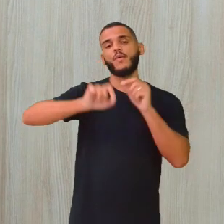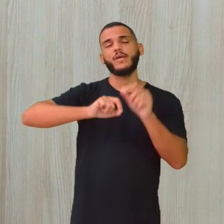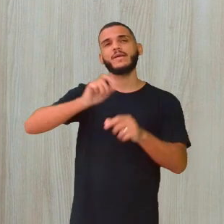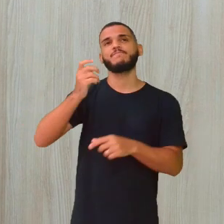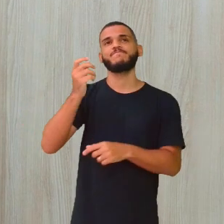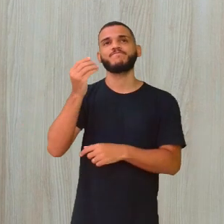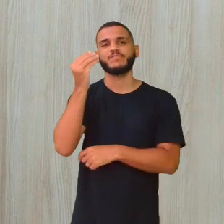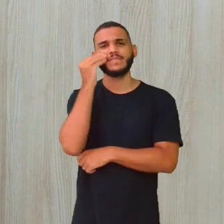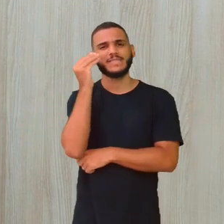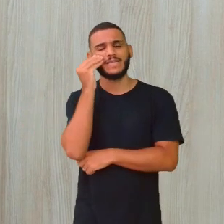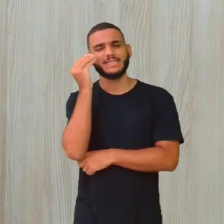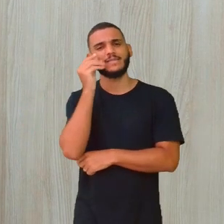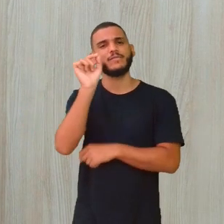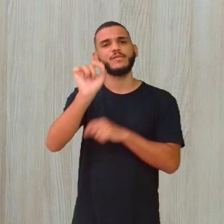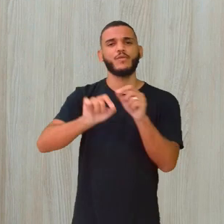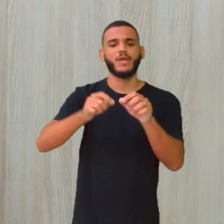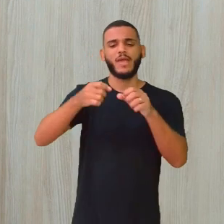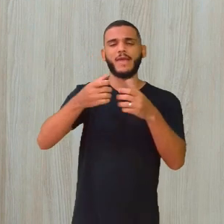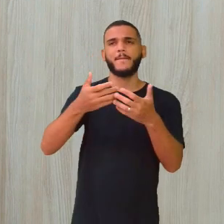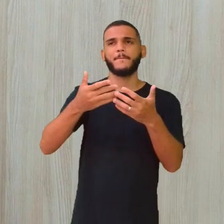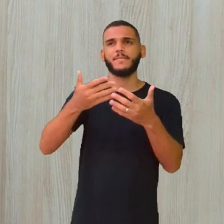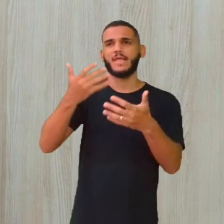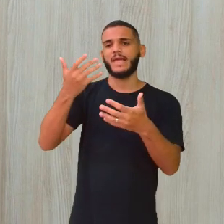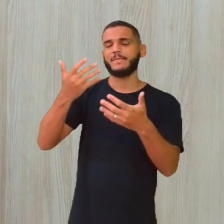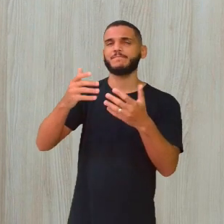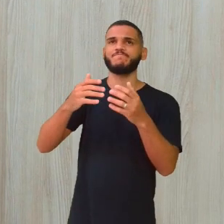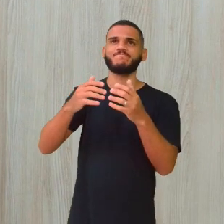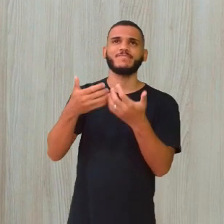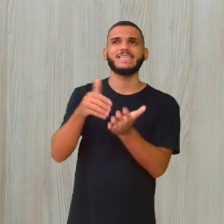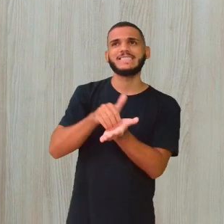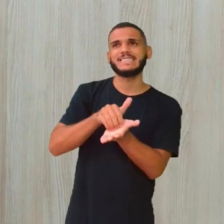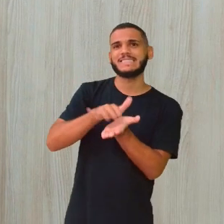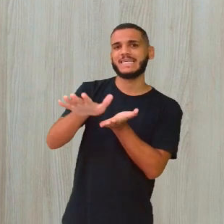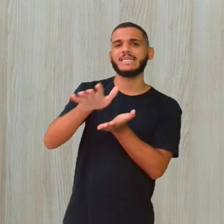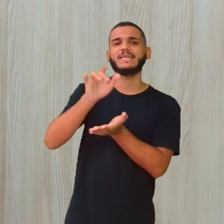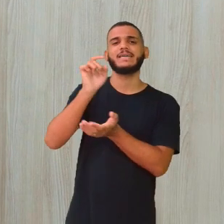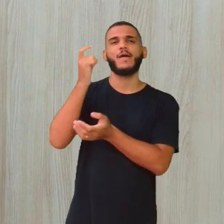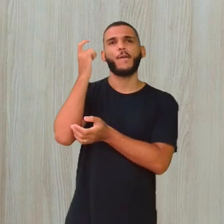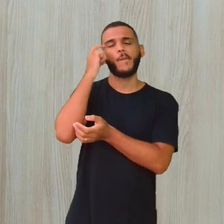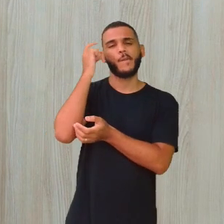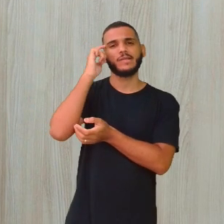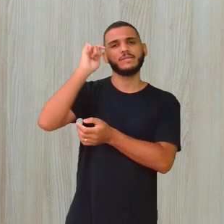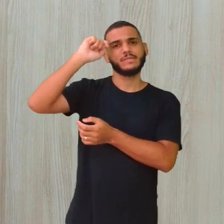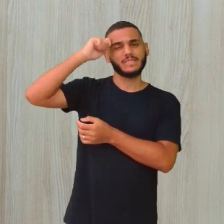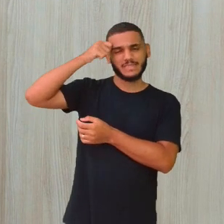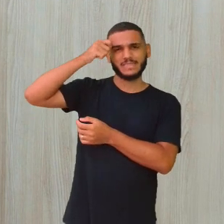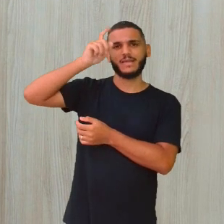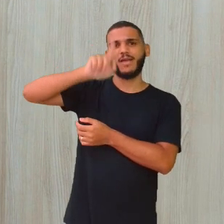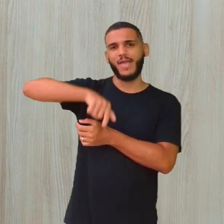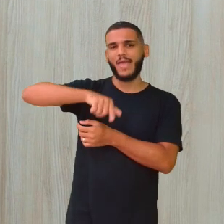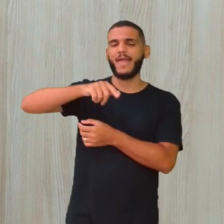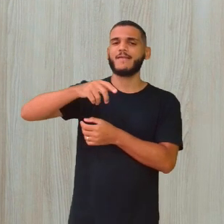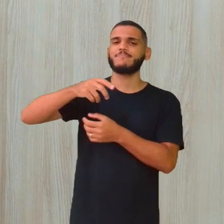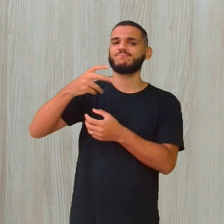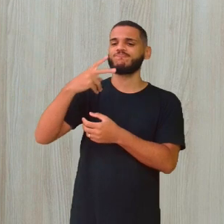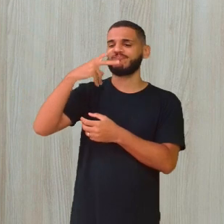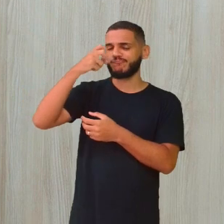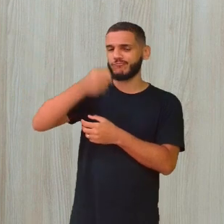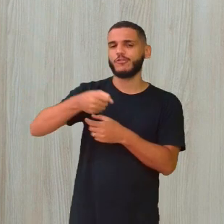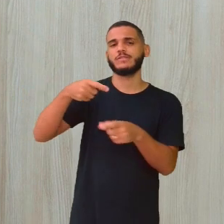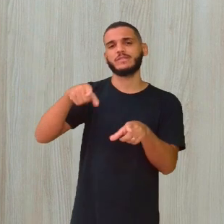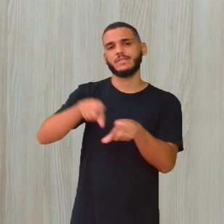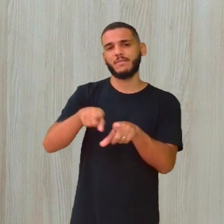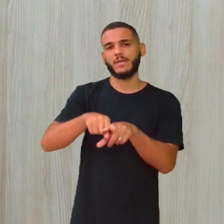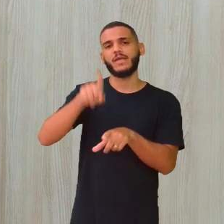do estereótipo racista, de vários estereótipos sociais, né? Mas é muito poderoso. Propõe-se, na verdade,